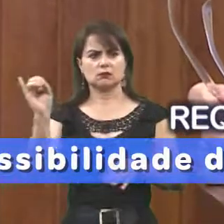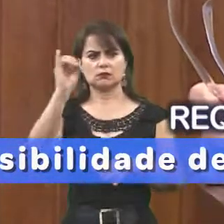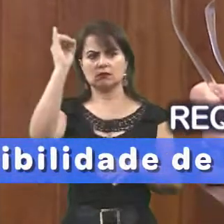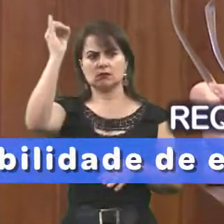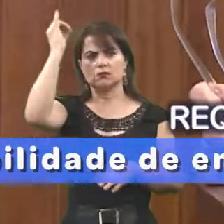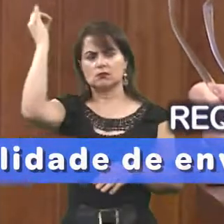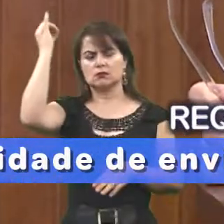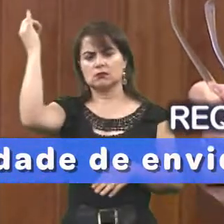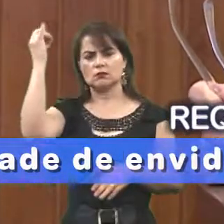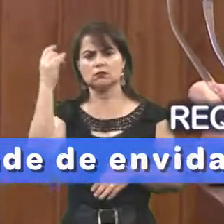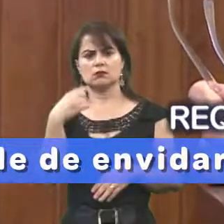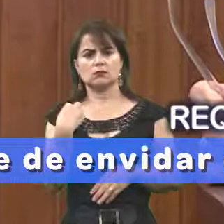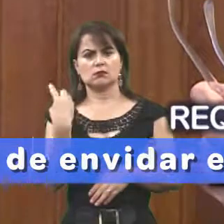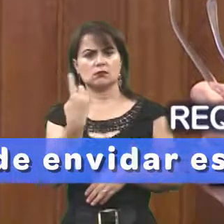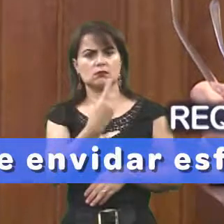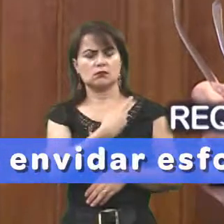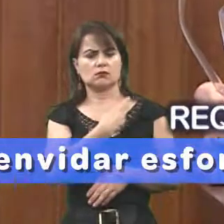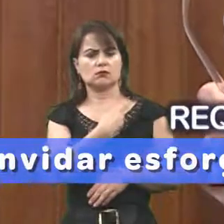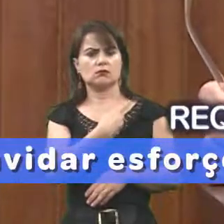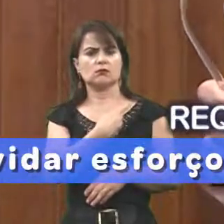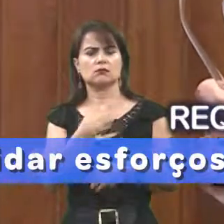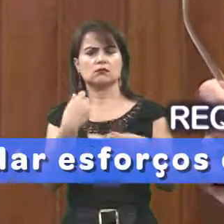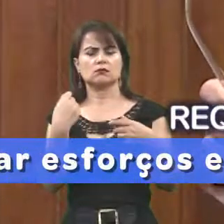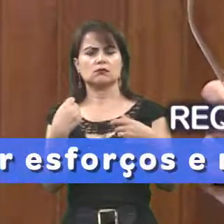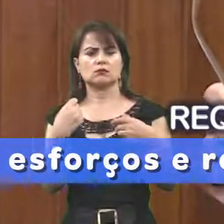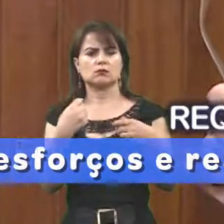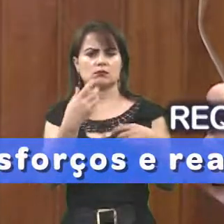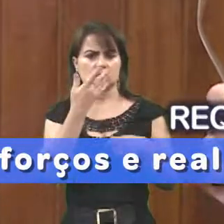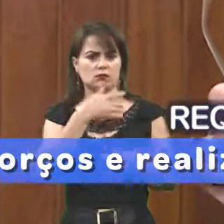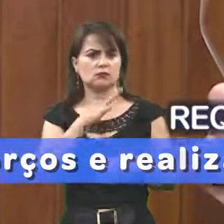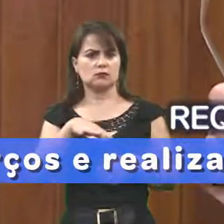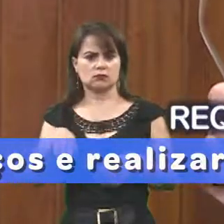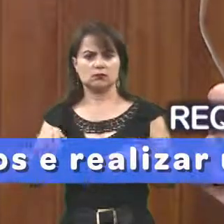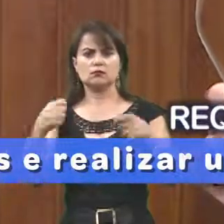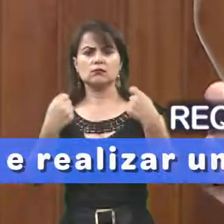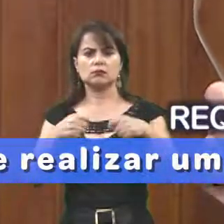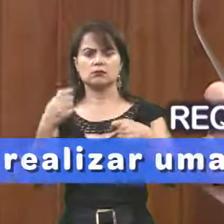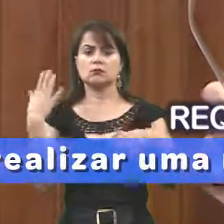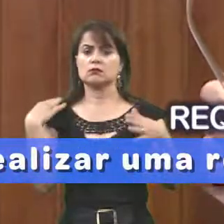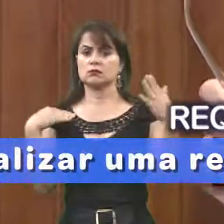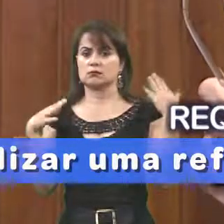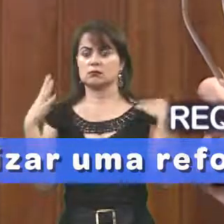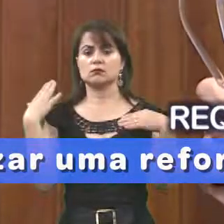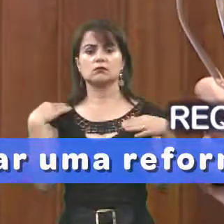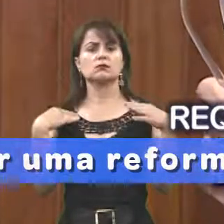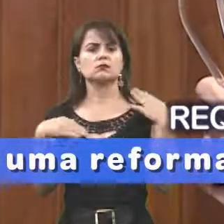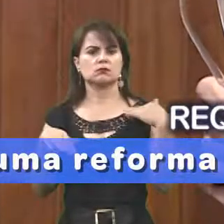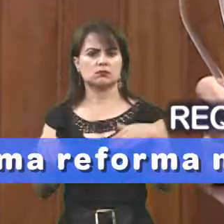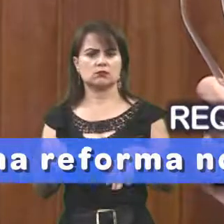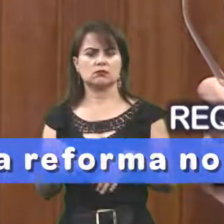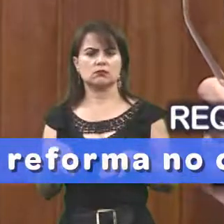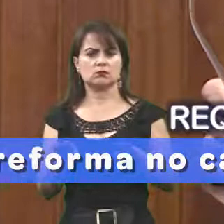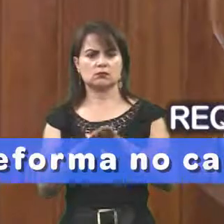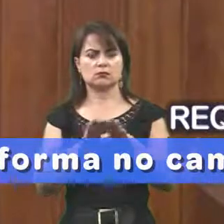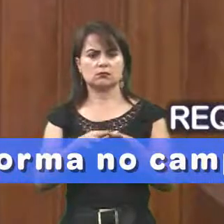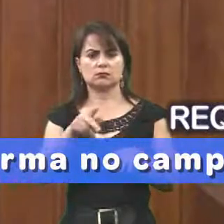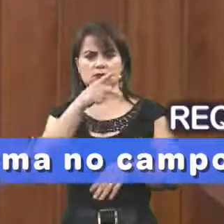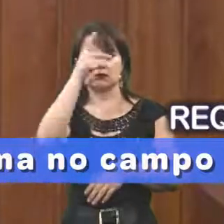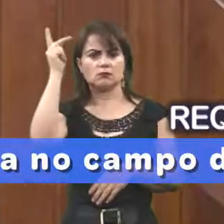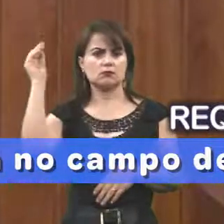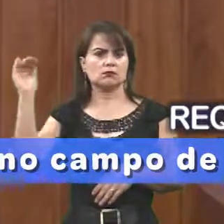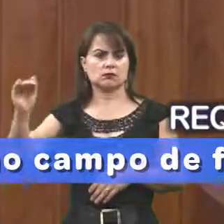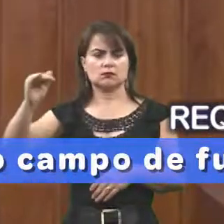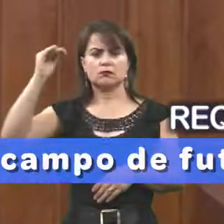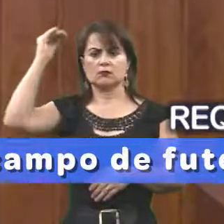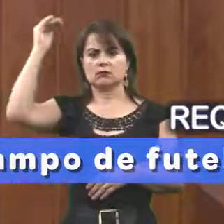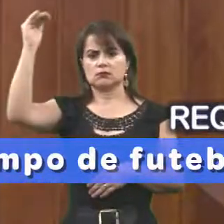que diversão seja dada às nossas crianças e também aos adultos, por que não? Todo